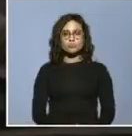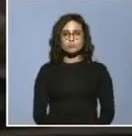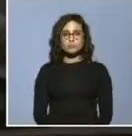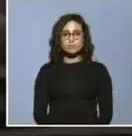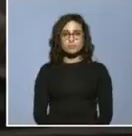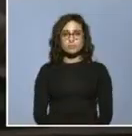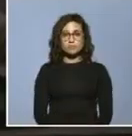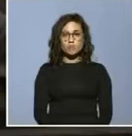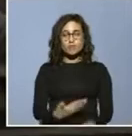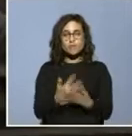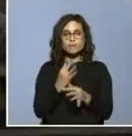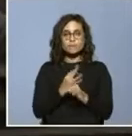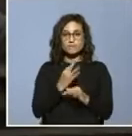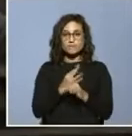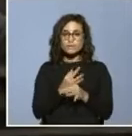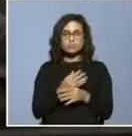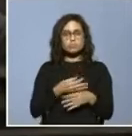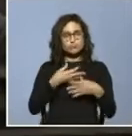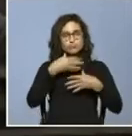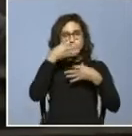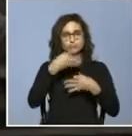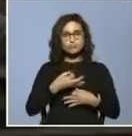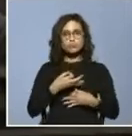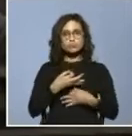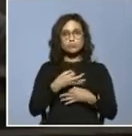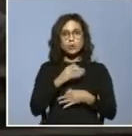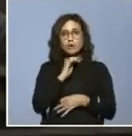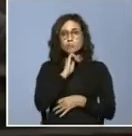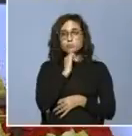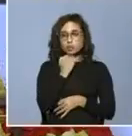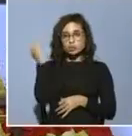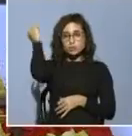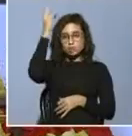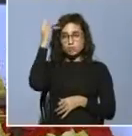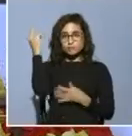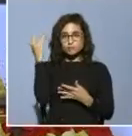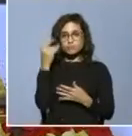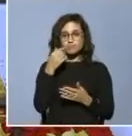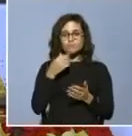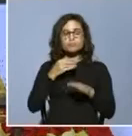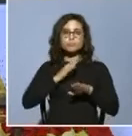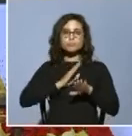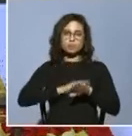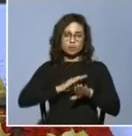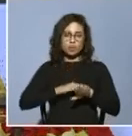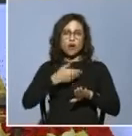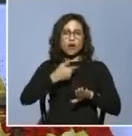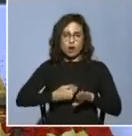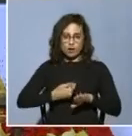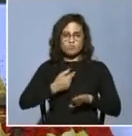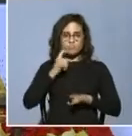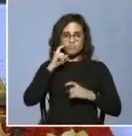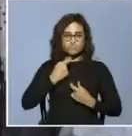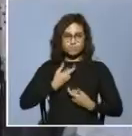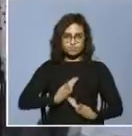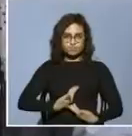E para celebrarmos mais dignamente os santos mistérios, reconheçamos que somos pecadores. Confessemos